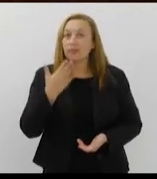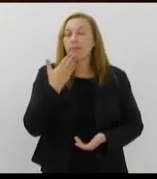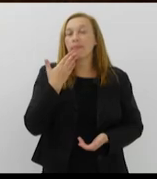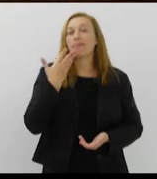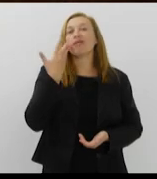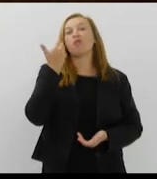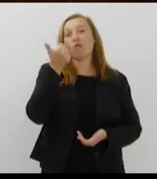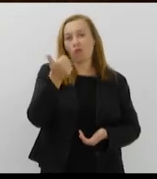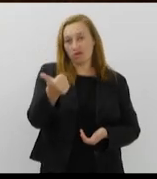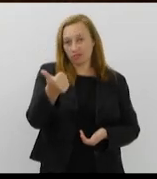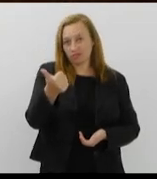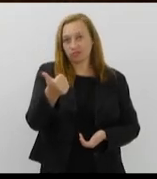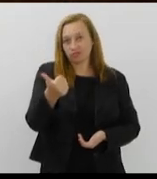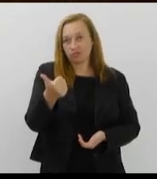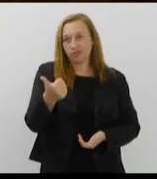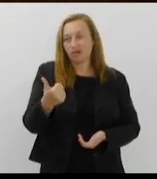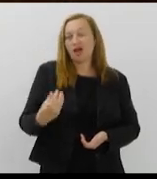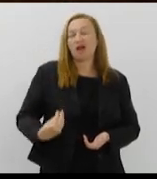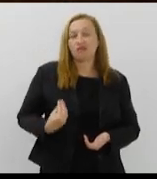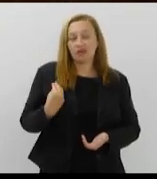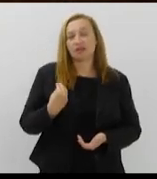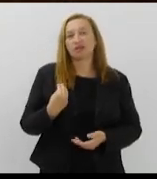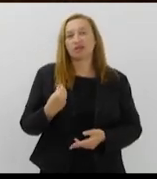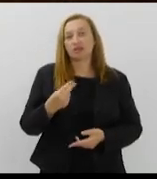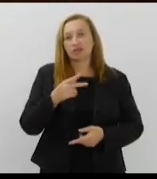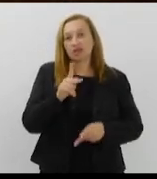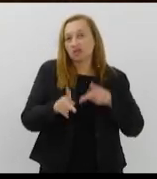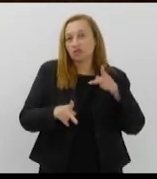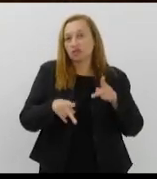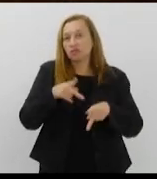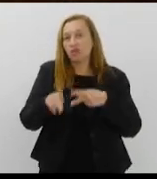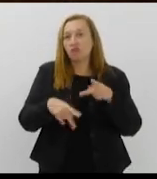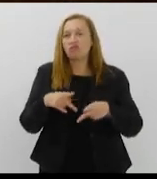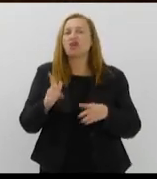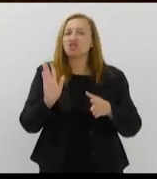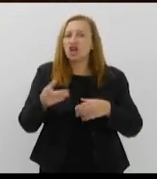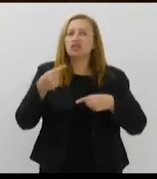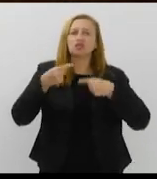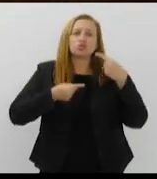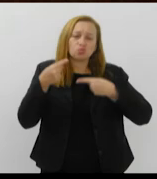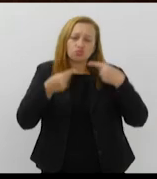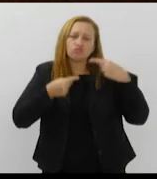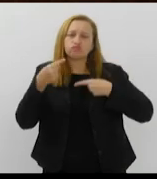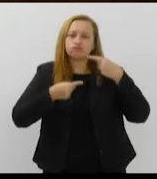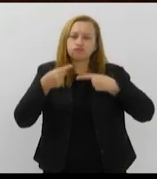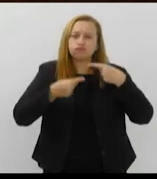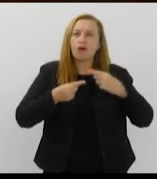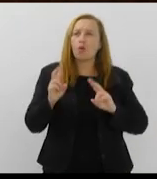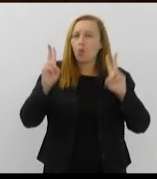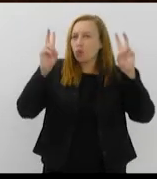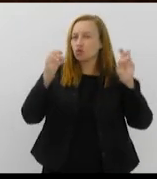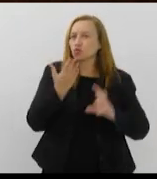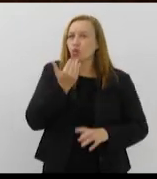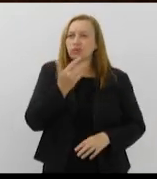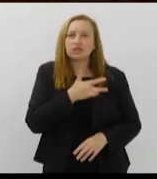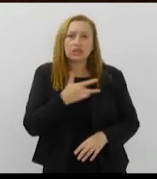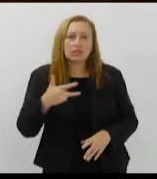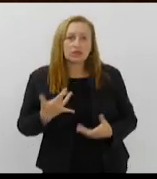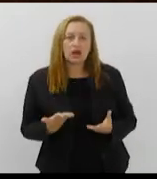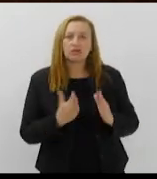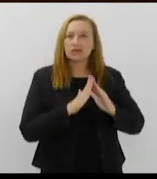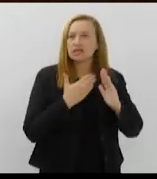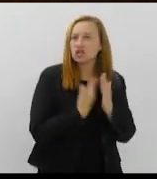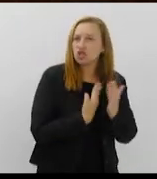melhora a vida das pessoas todas. A gente tem discutido isso, a questão da alimentação nas